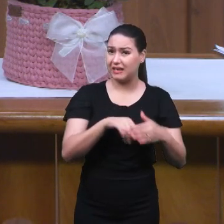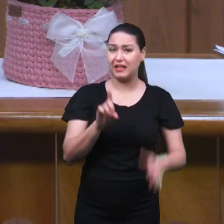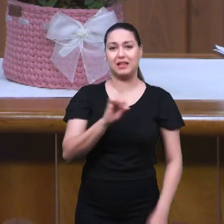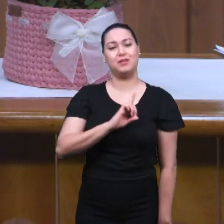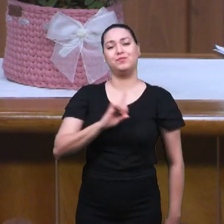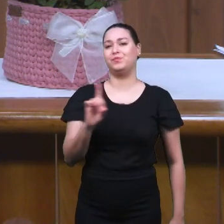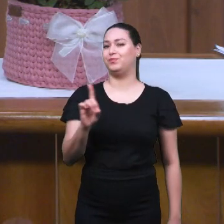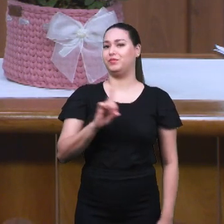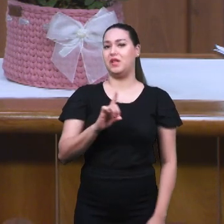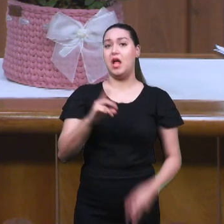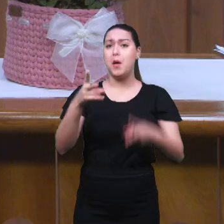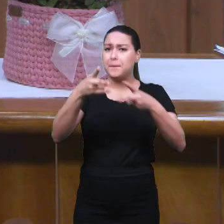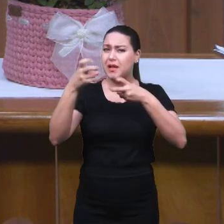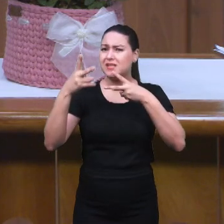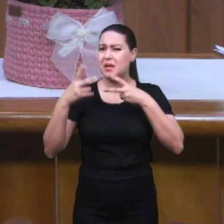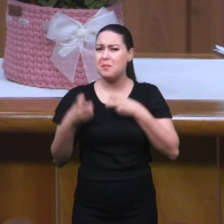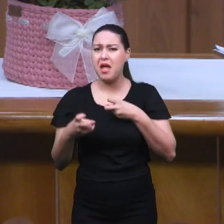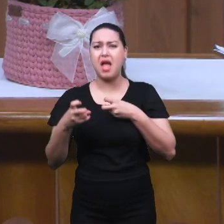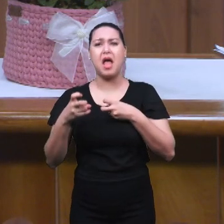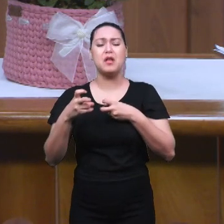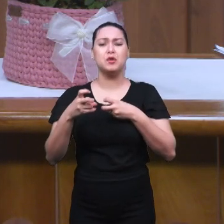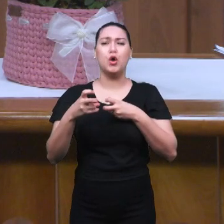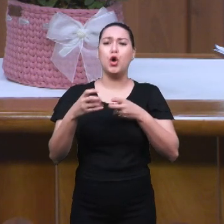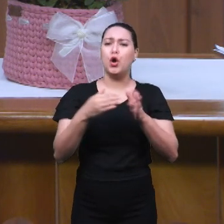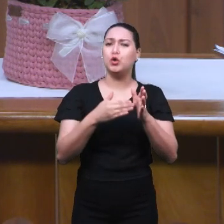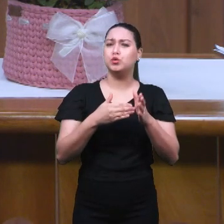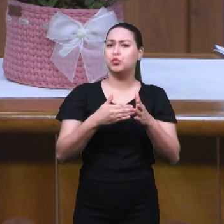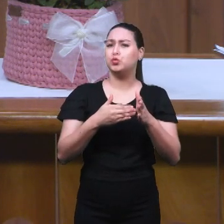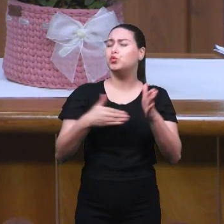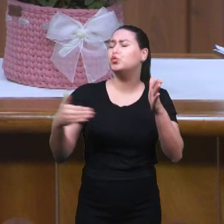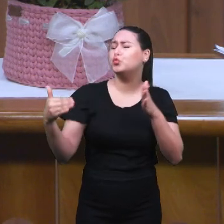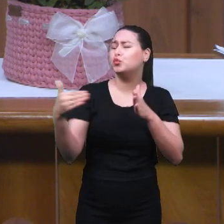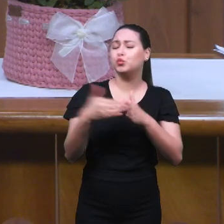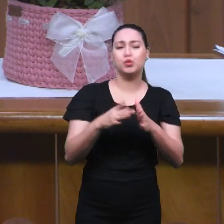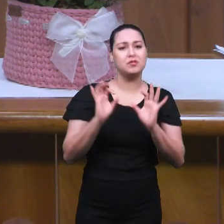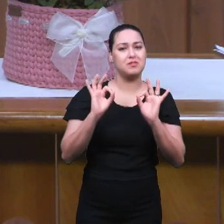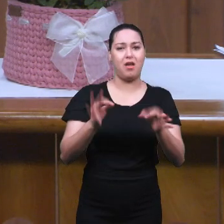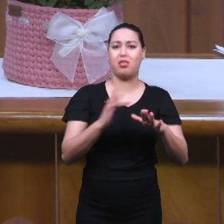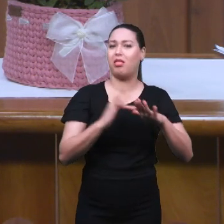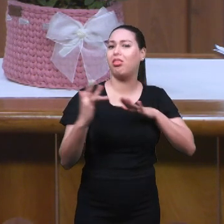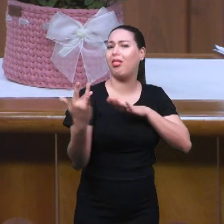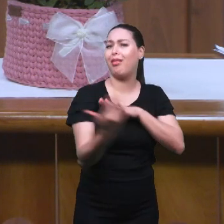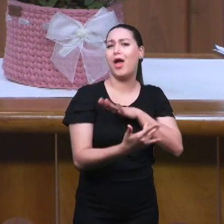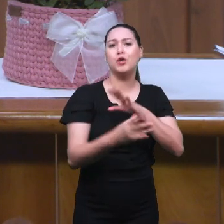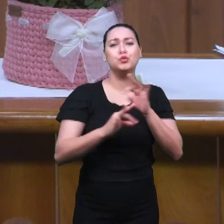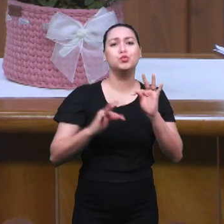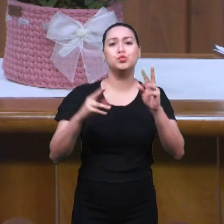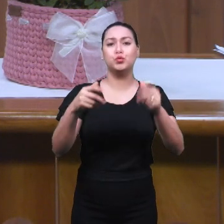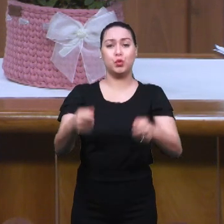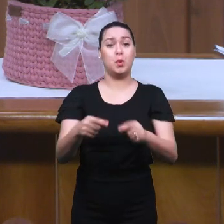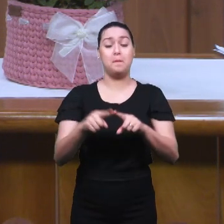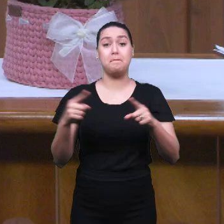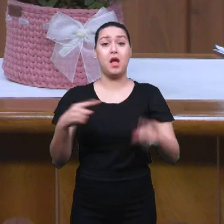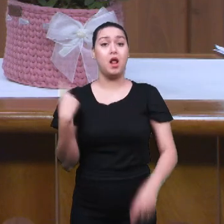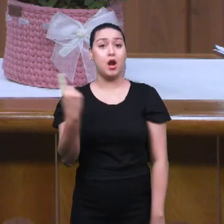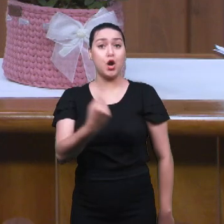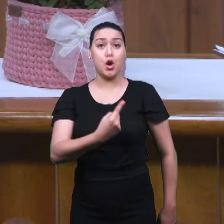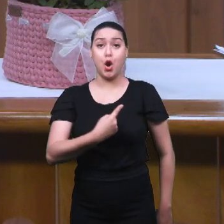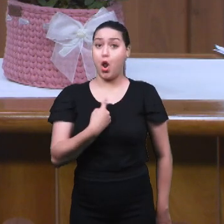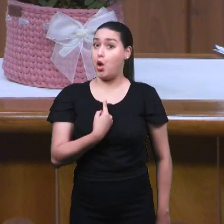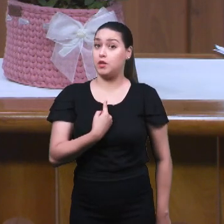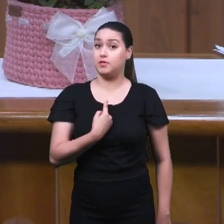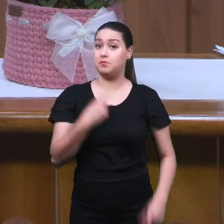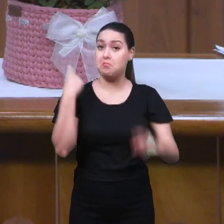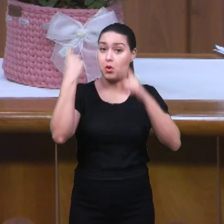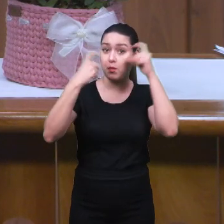os meios de comunicação estão aí, está tudo certo. Agora, nós não podemos nos envolver a